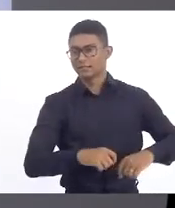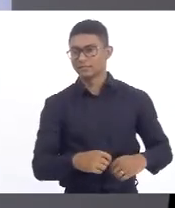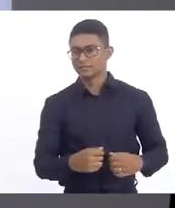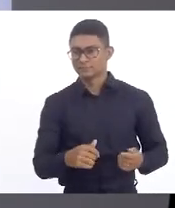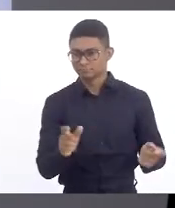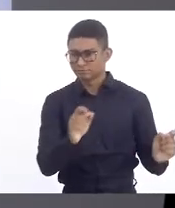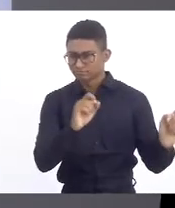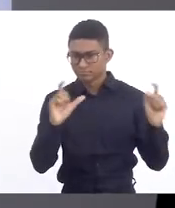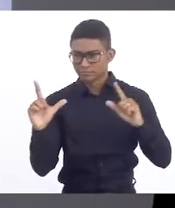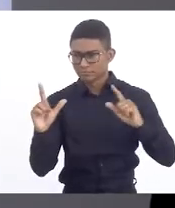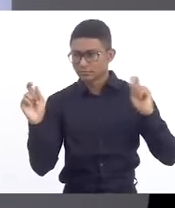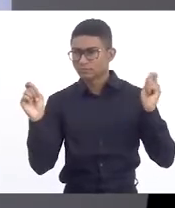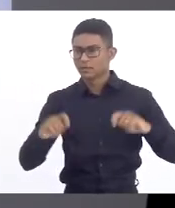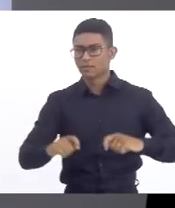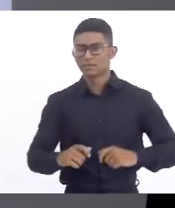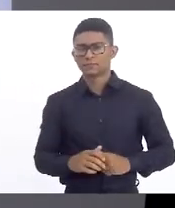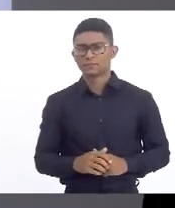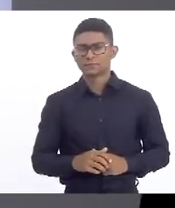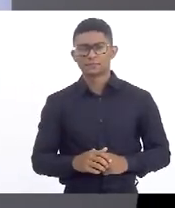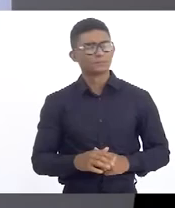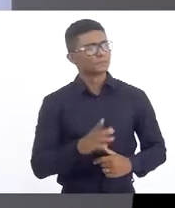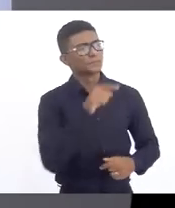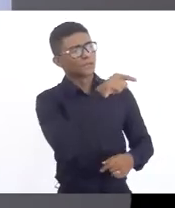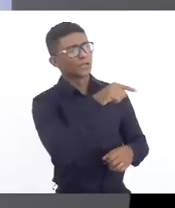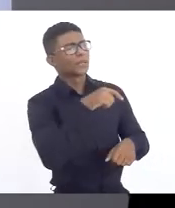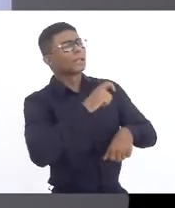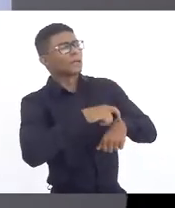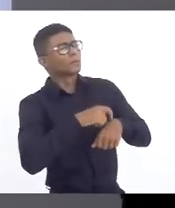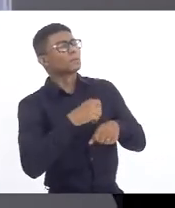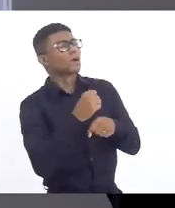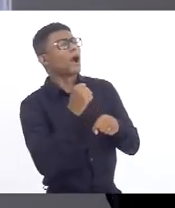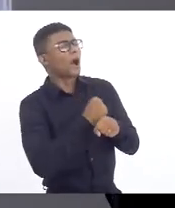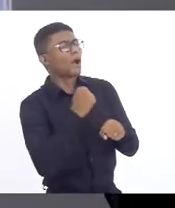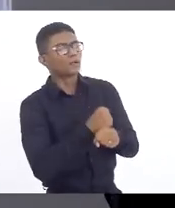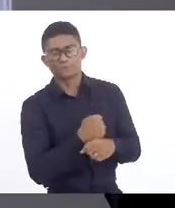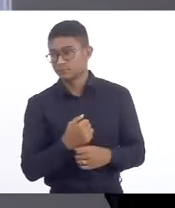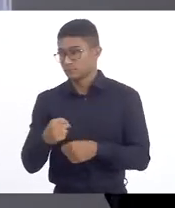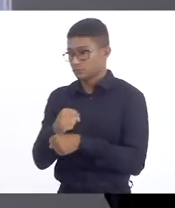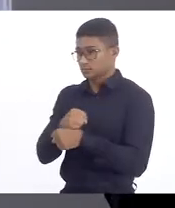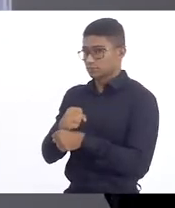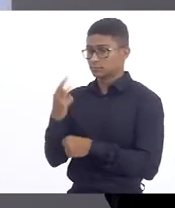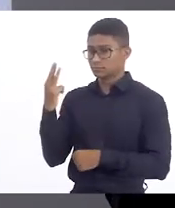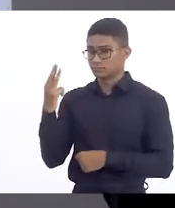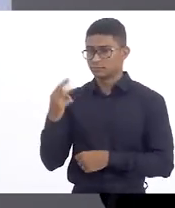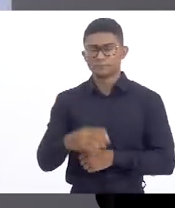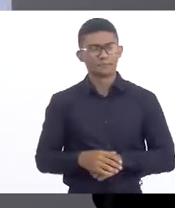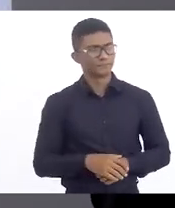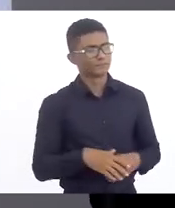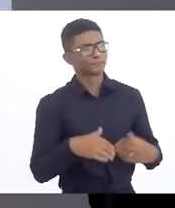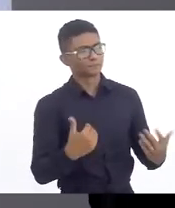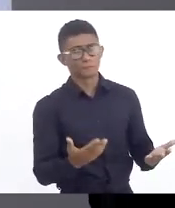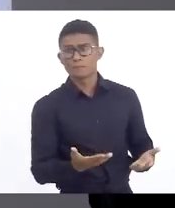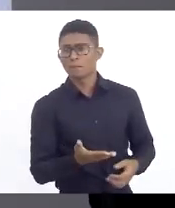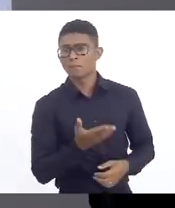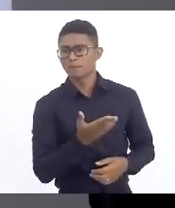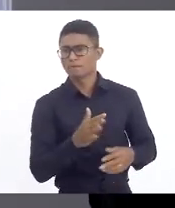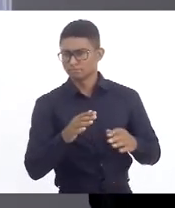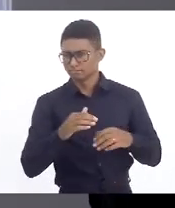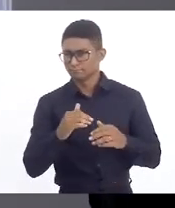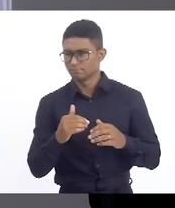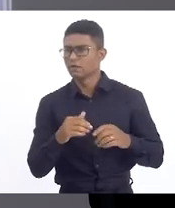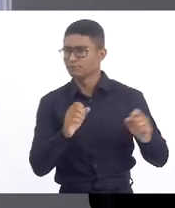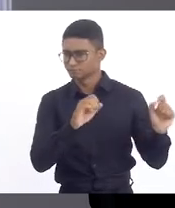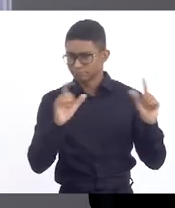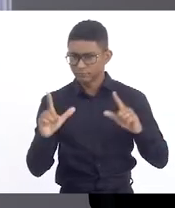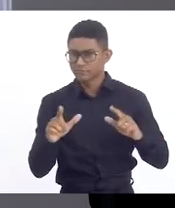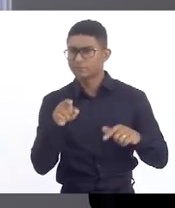pouquinho só para... Isso é uma obra para quanto tempo? Três anos. Tá. Aí, essa obra está sendo... Anda mais um pouquinho. Só uma...